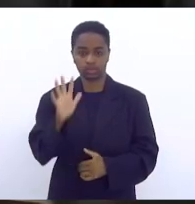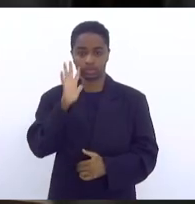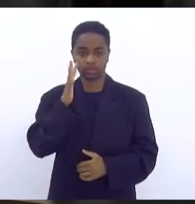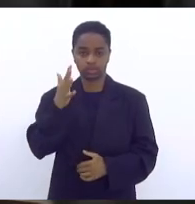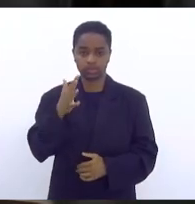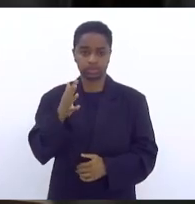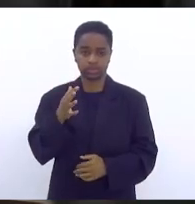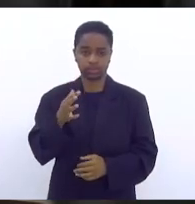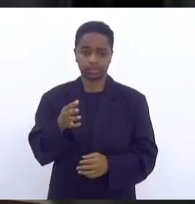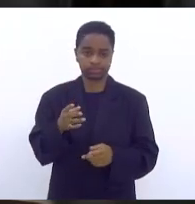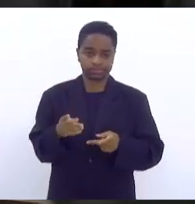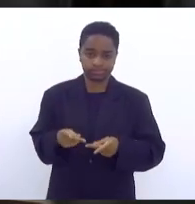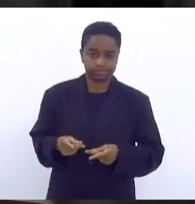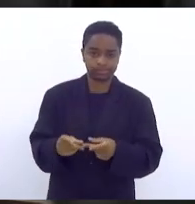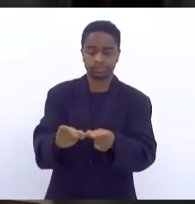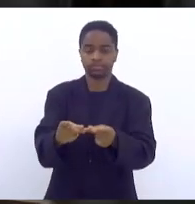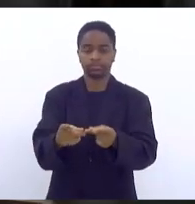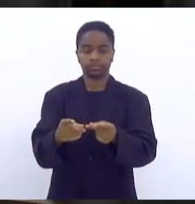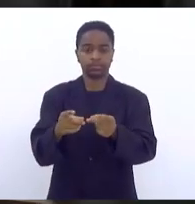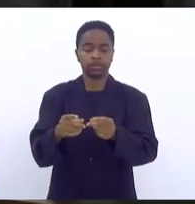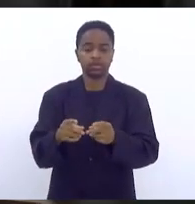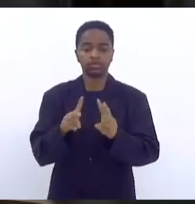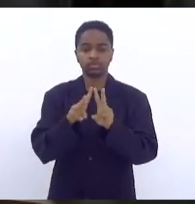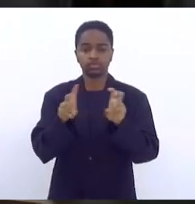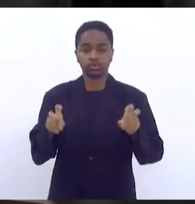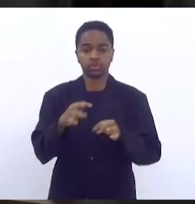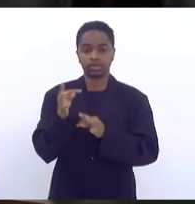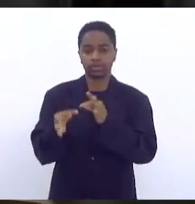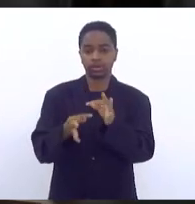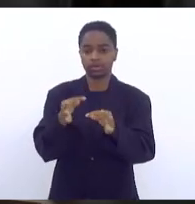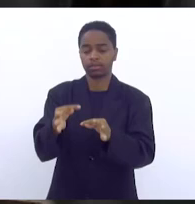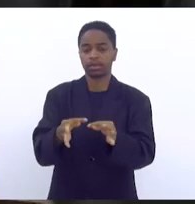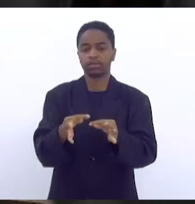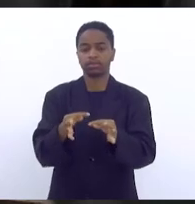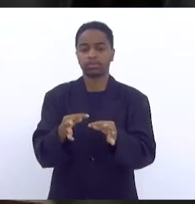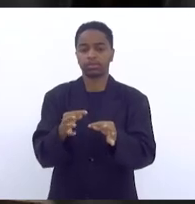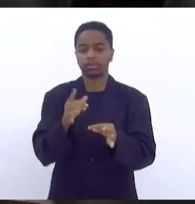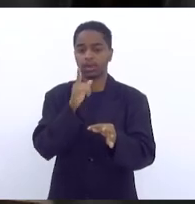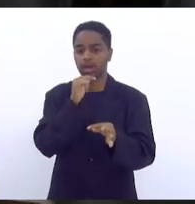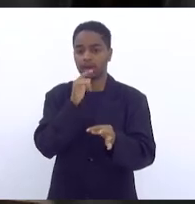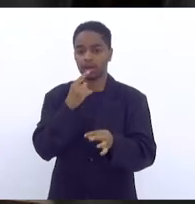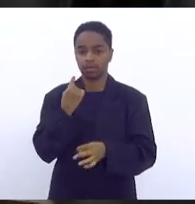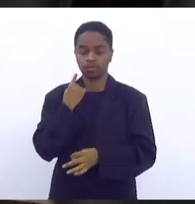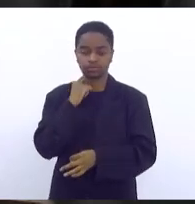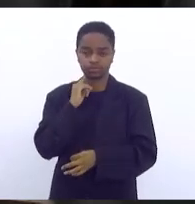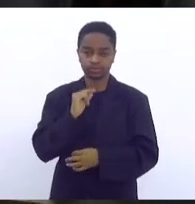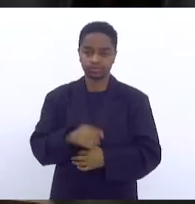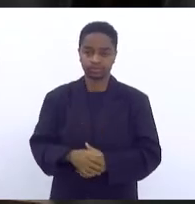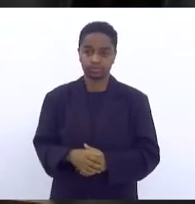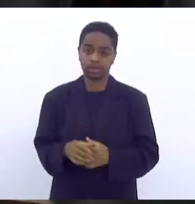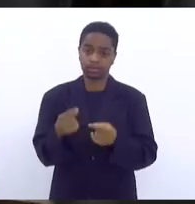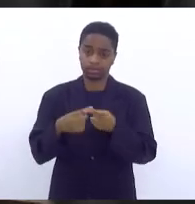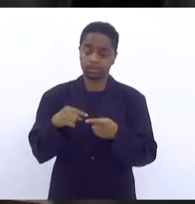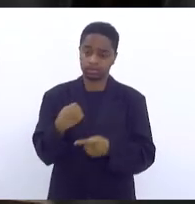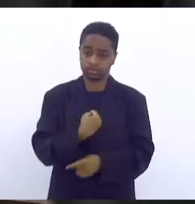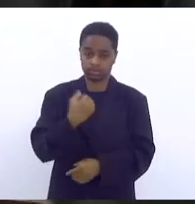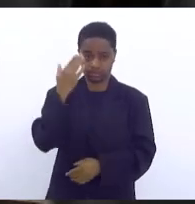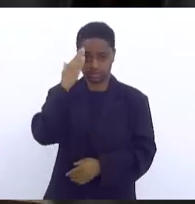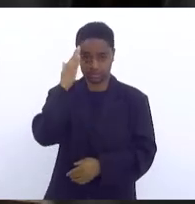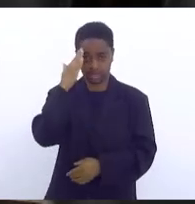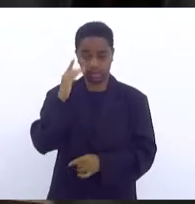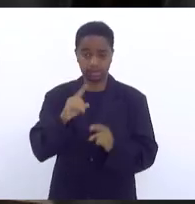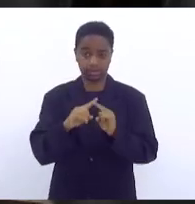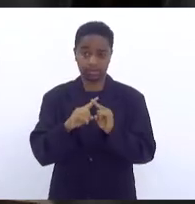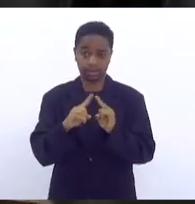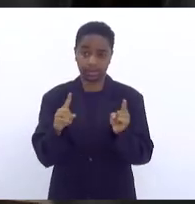de eh eh do tratamento do esgoto tá então assim a gente eh eh tá ciente disso mas é